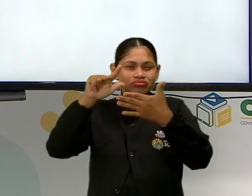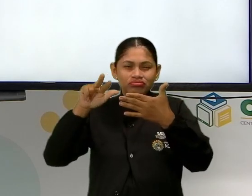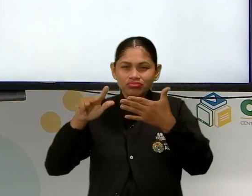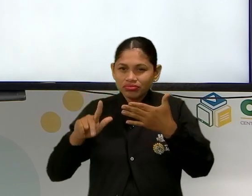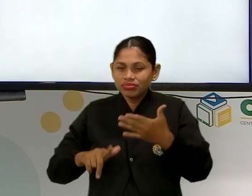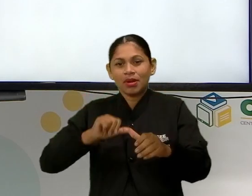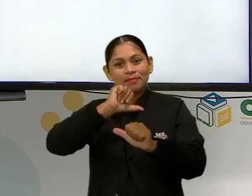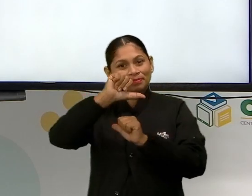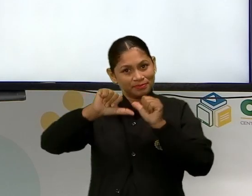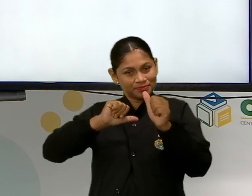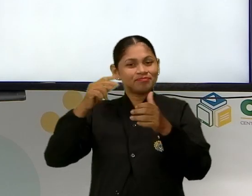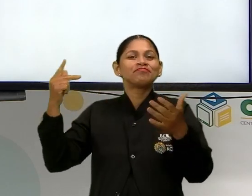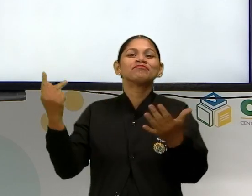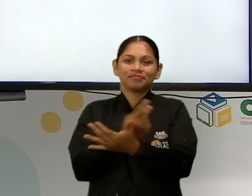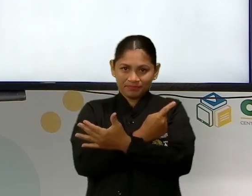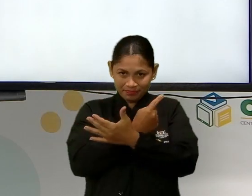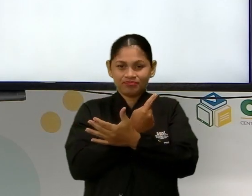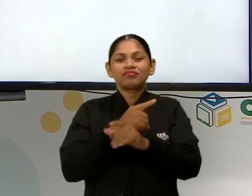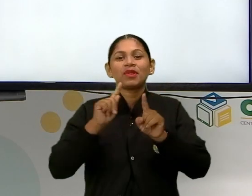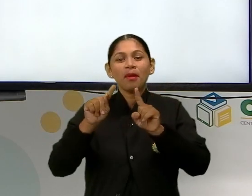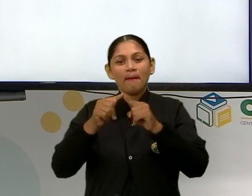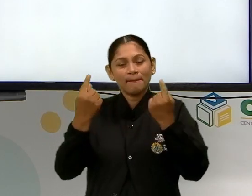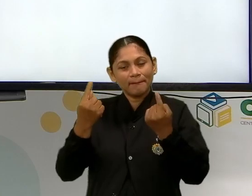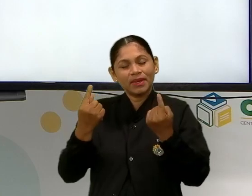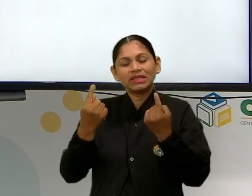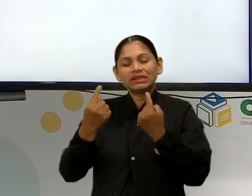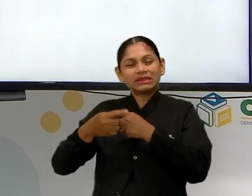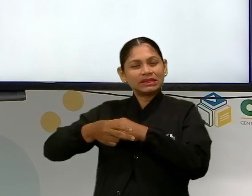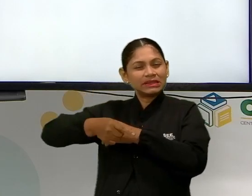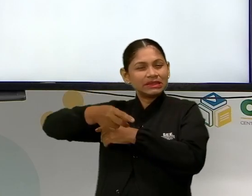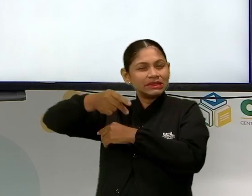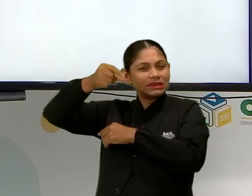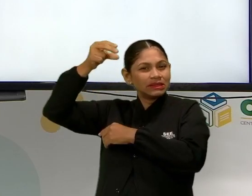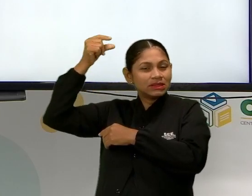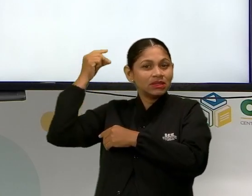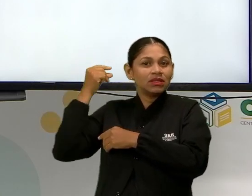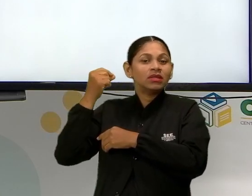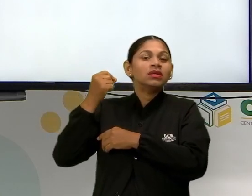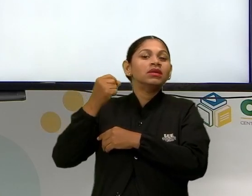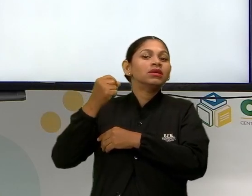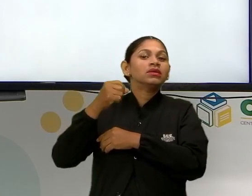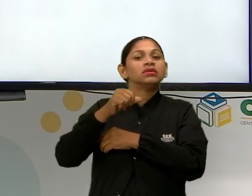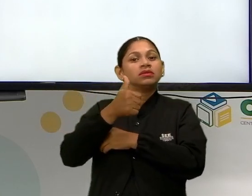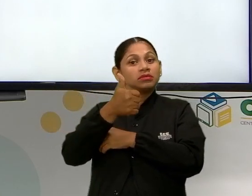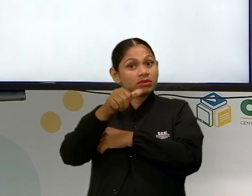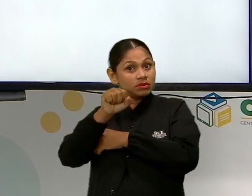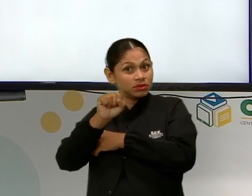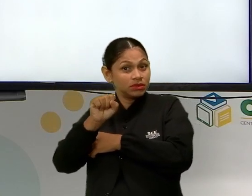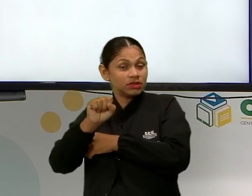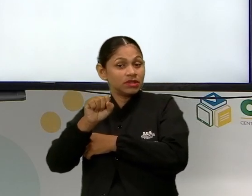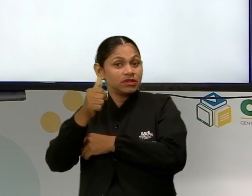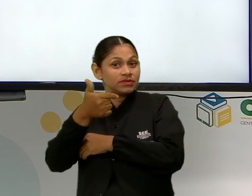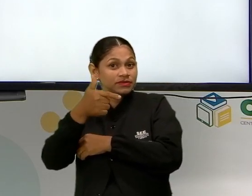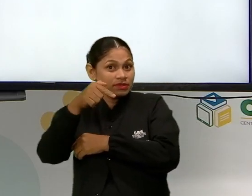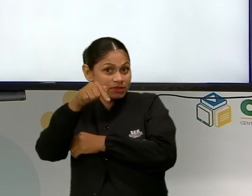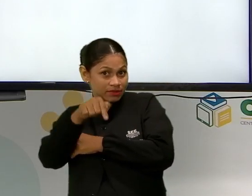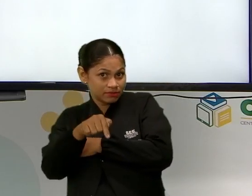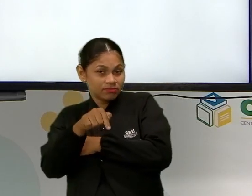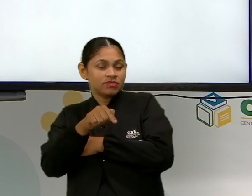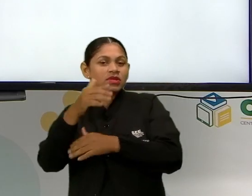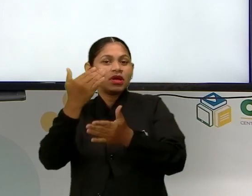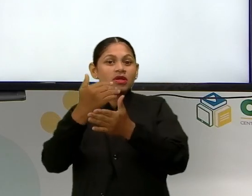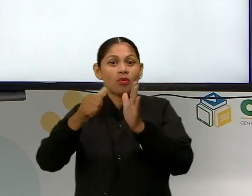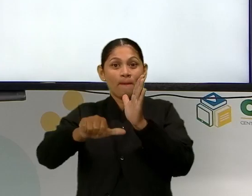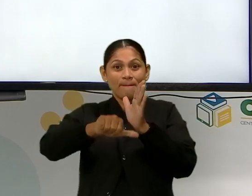preciso também lembrar que lá na era do cinema mudo, em 1927, foi quando o primeiro filme, O Cantor de